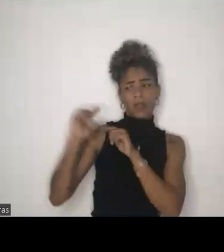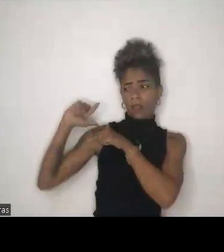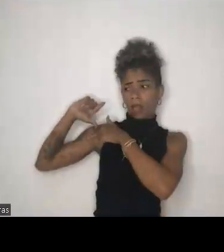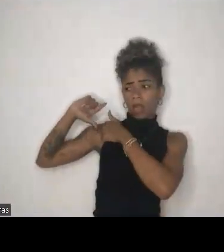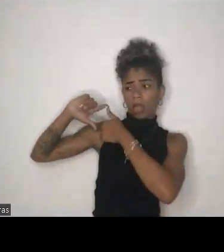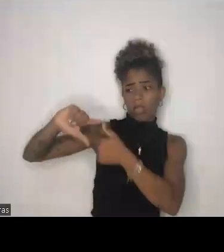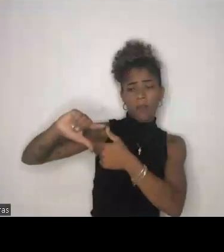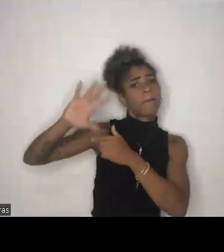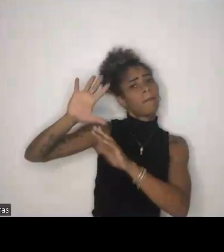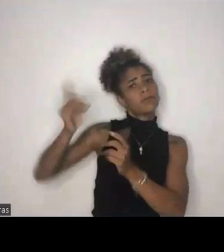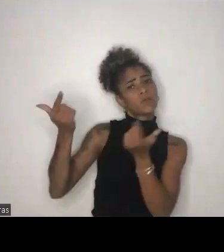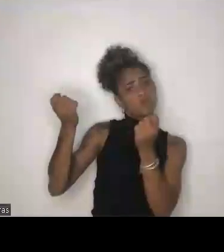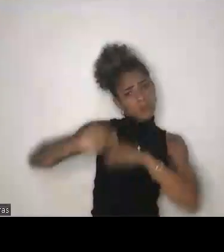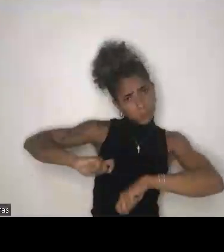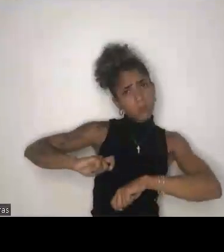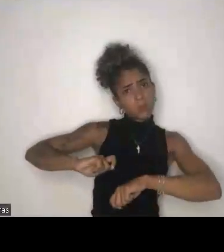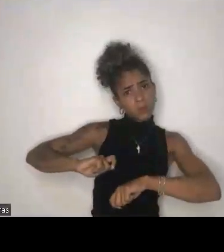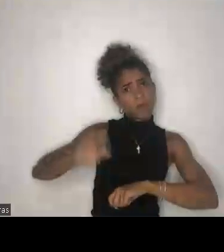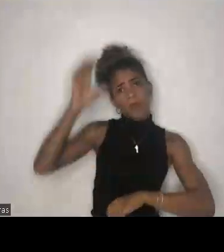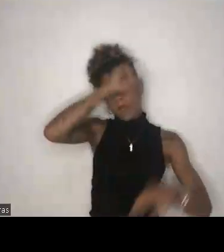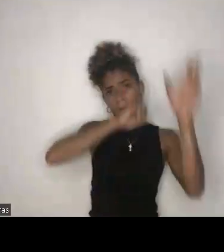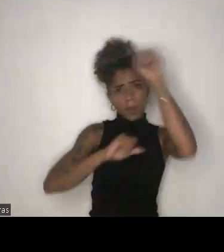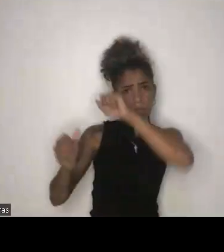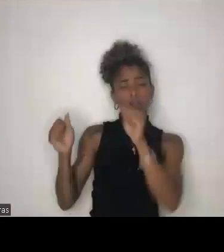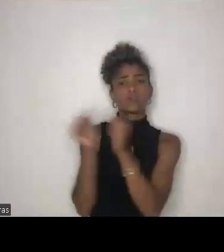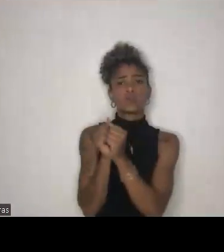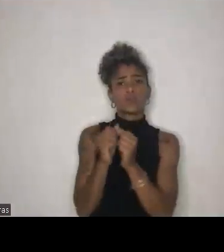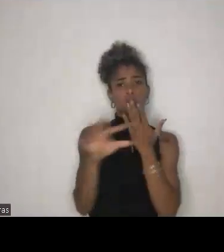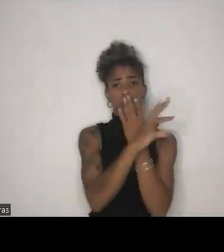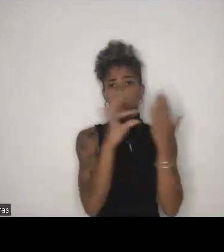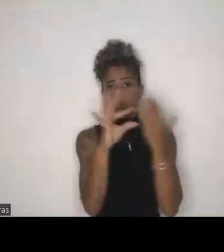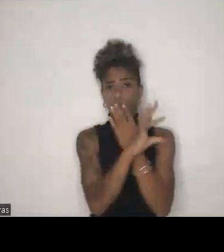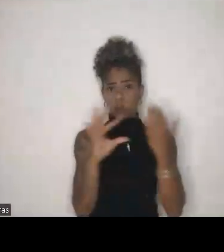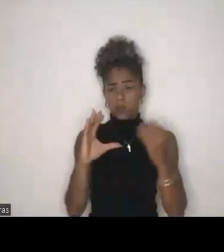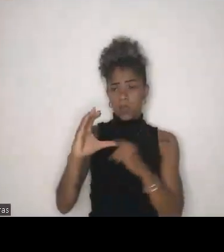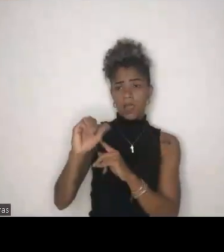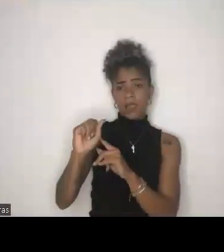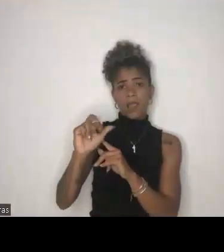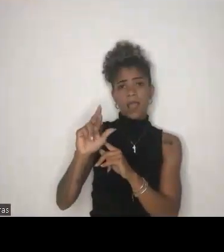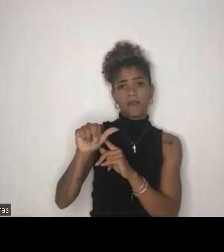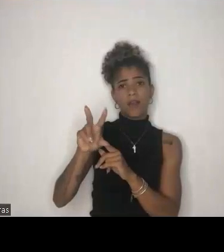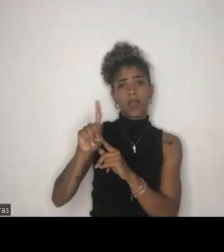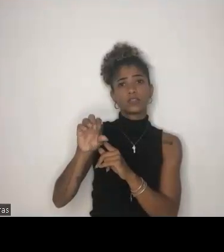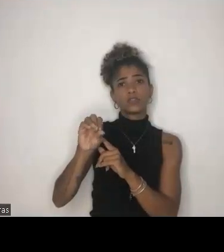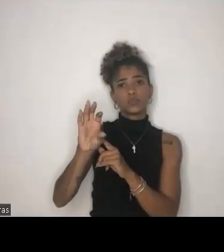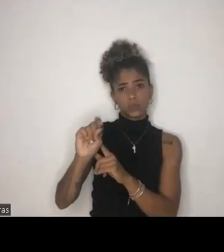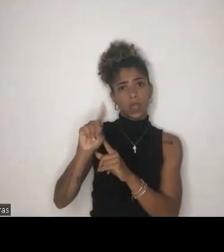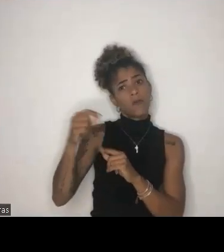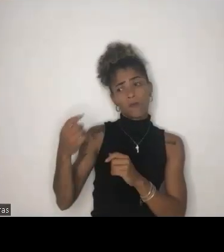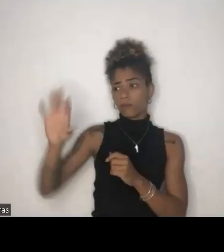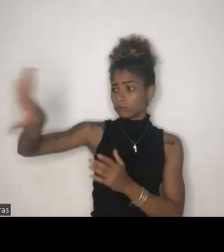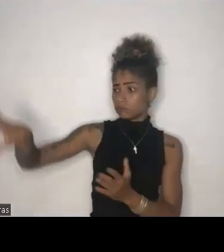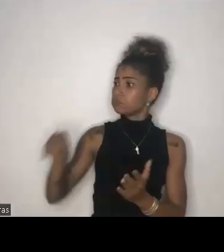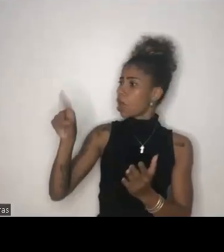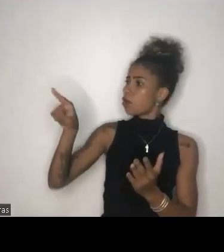Será que eu não posso aprender alguma coisa com Caravaggio né aí eu pego vou fazer uma pintura de um Caravaggio no meu livrinho Então